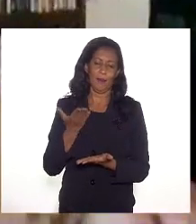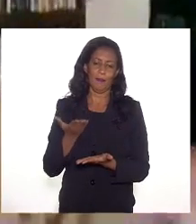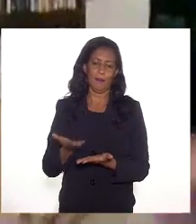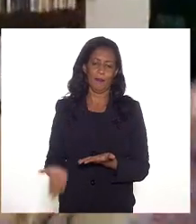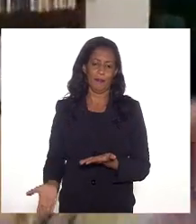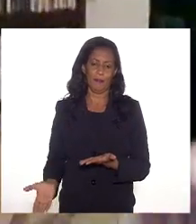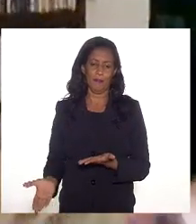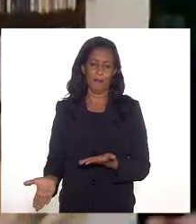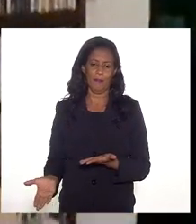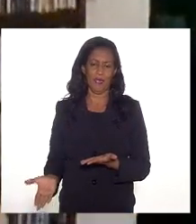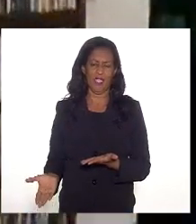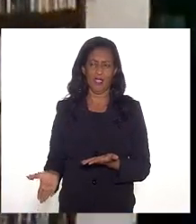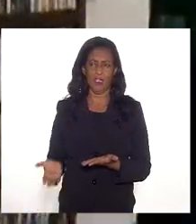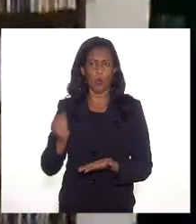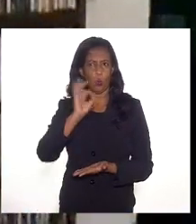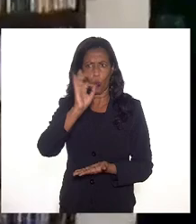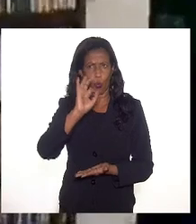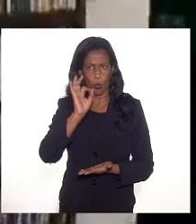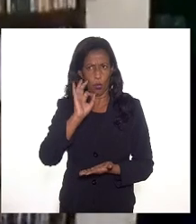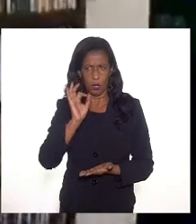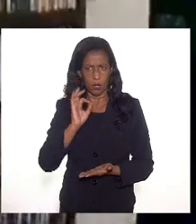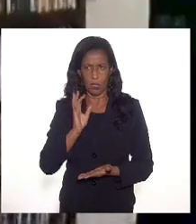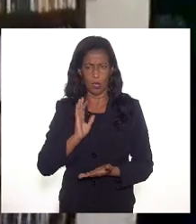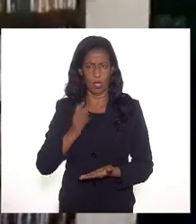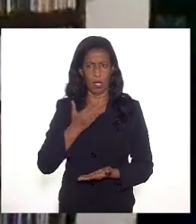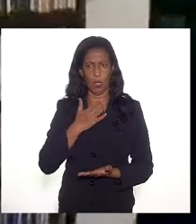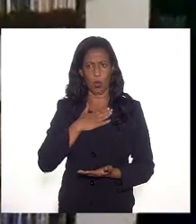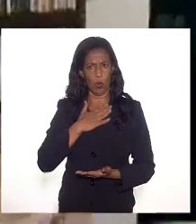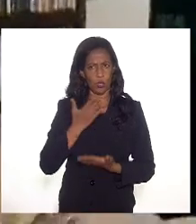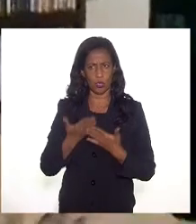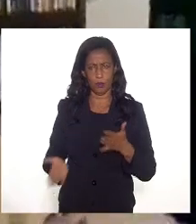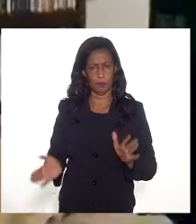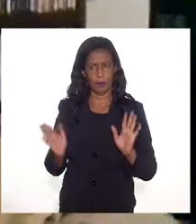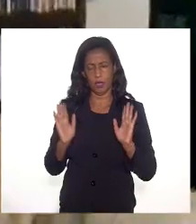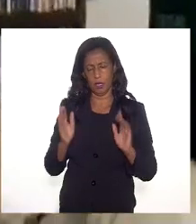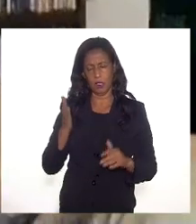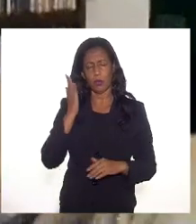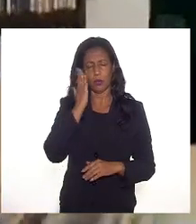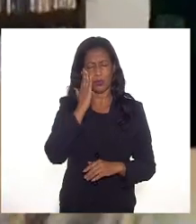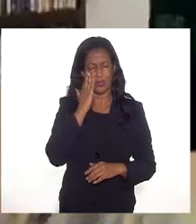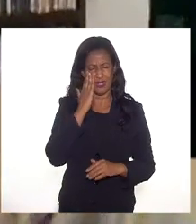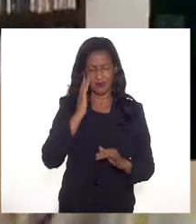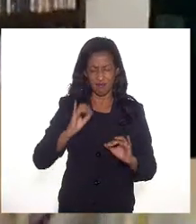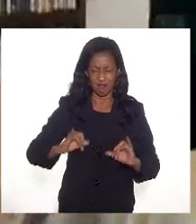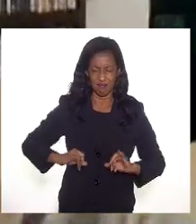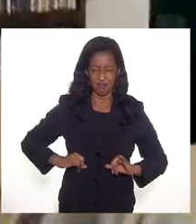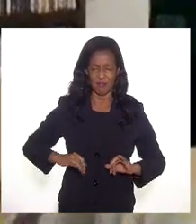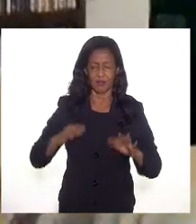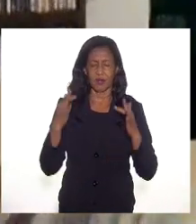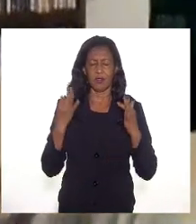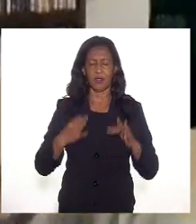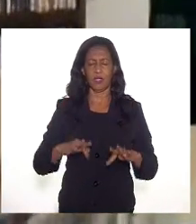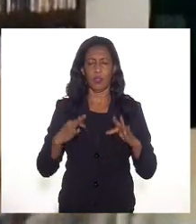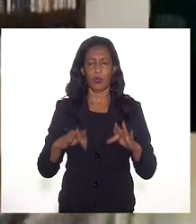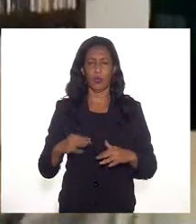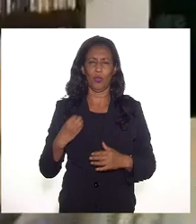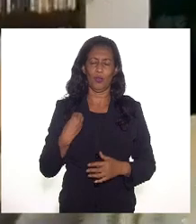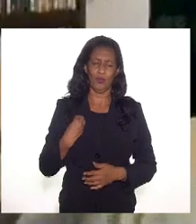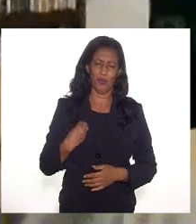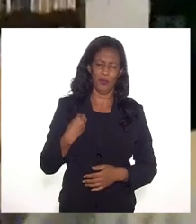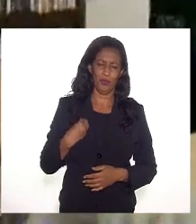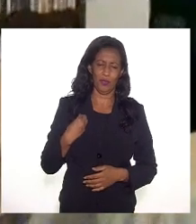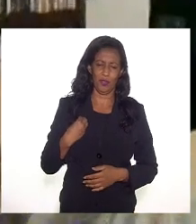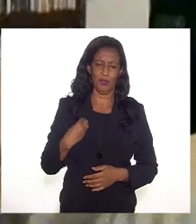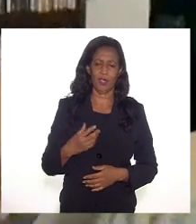gosta dessa perda eu sei do sofrimento e da dor vivido